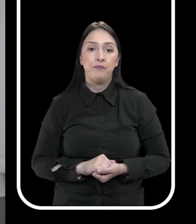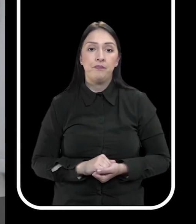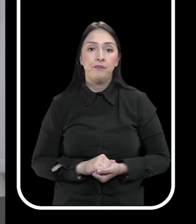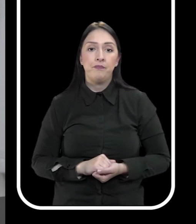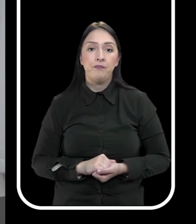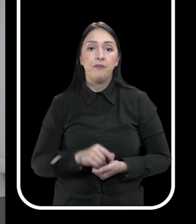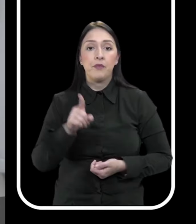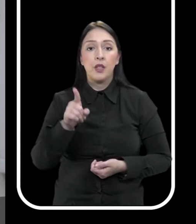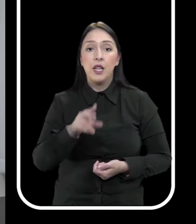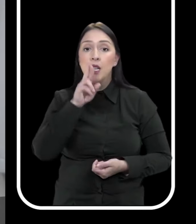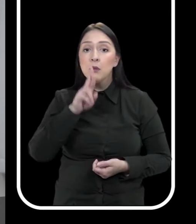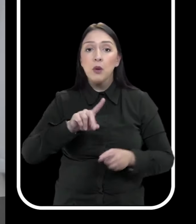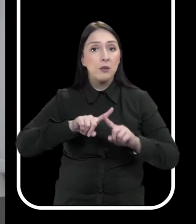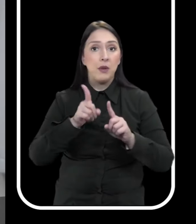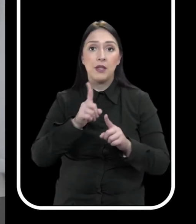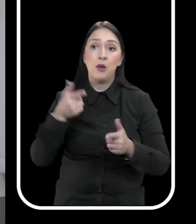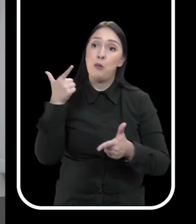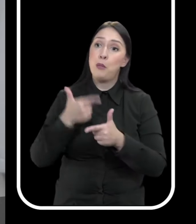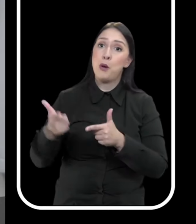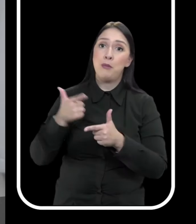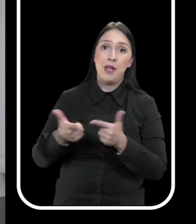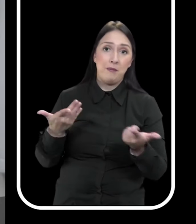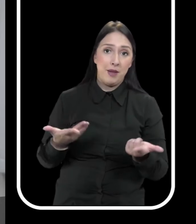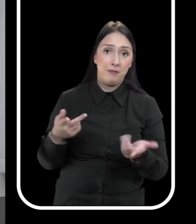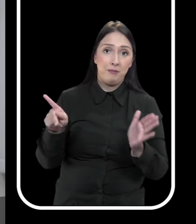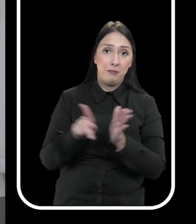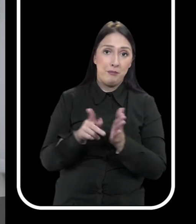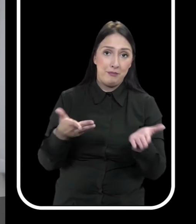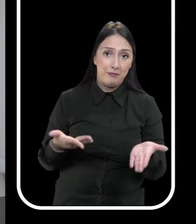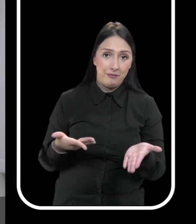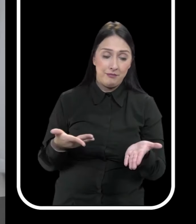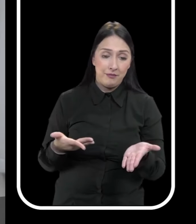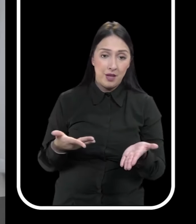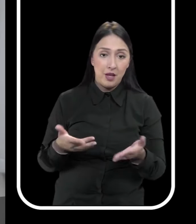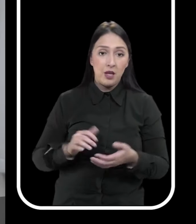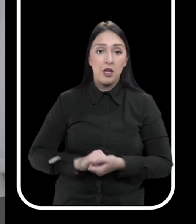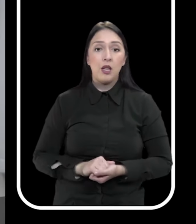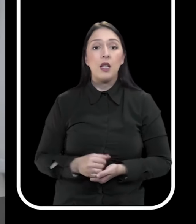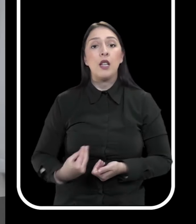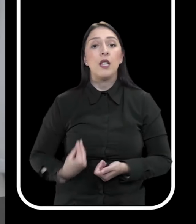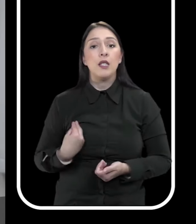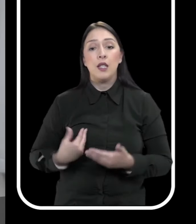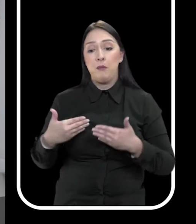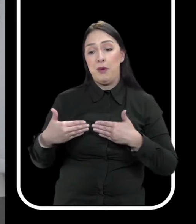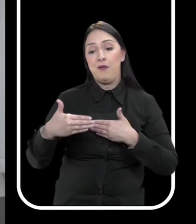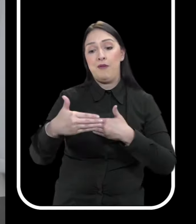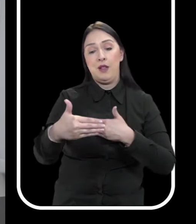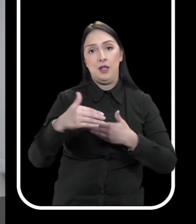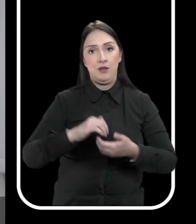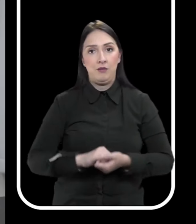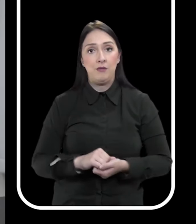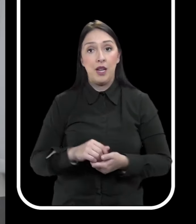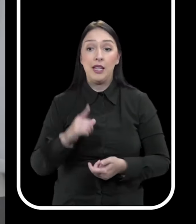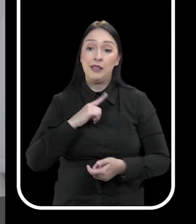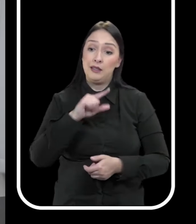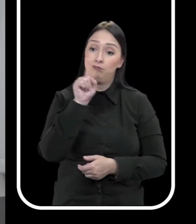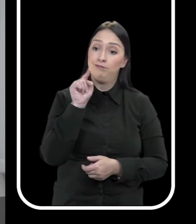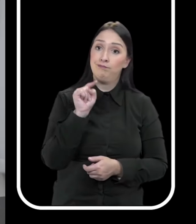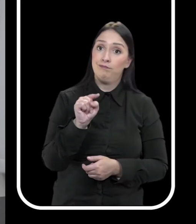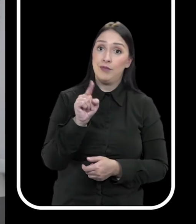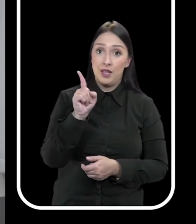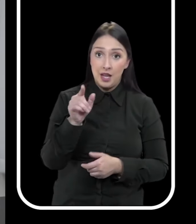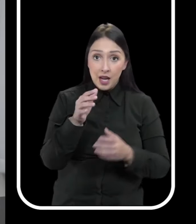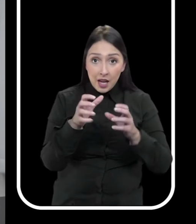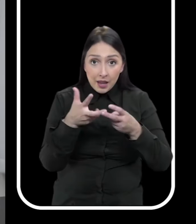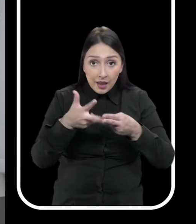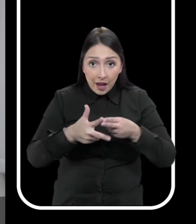é o efeito, mas não é a causa. Não é o gargalo, na realidade, está para frente. E aí fica a dúvida,